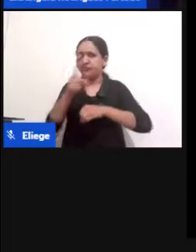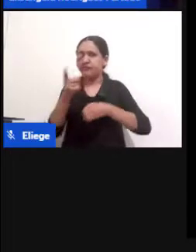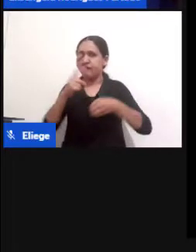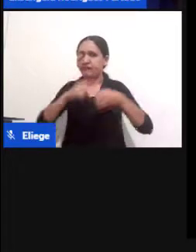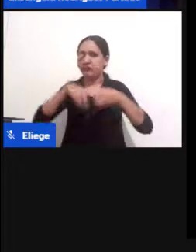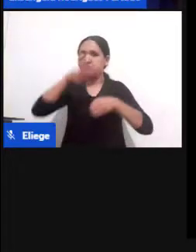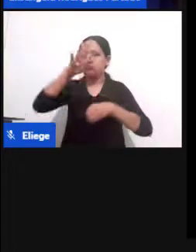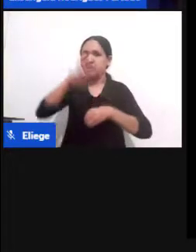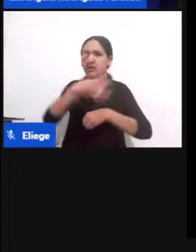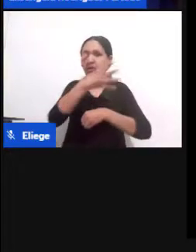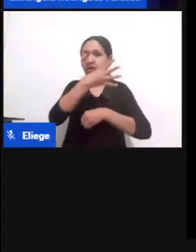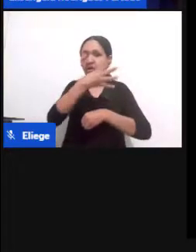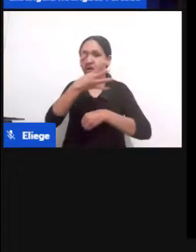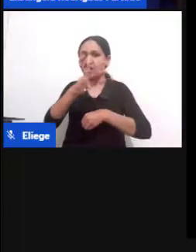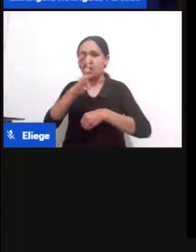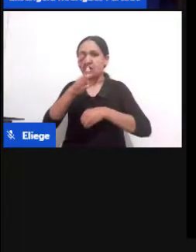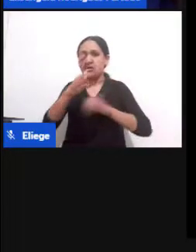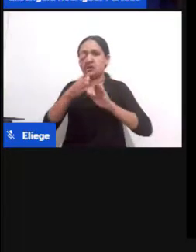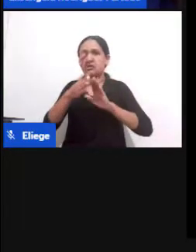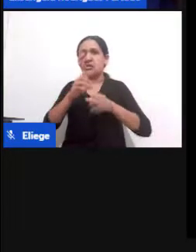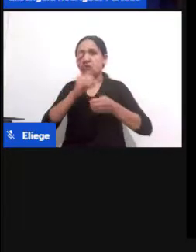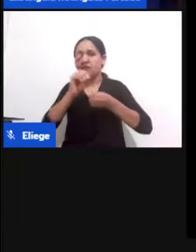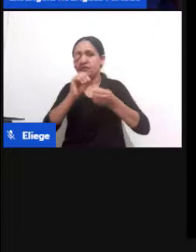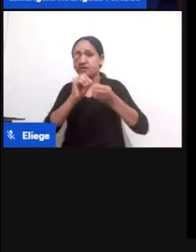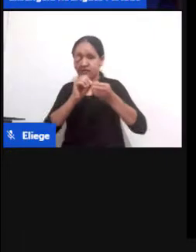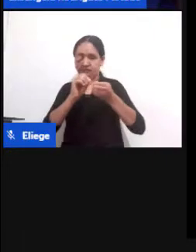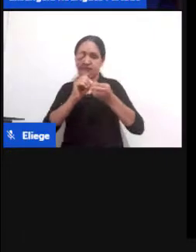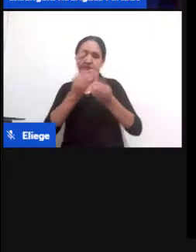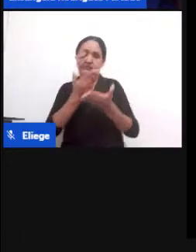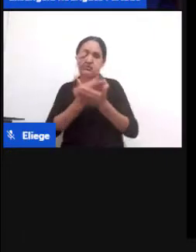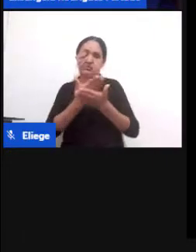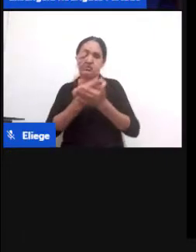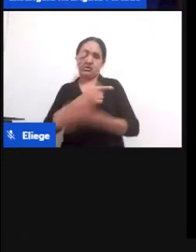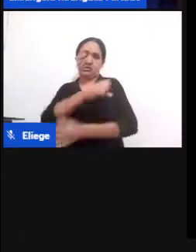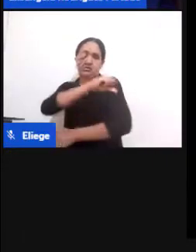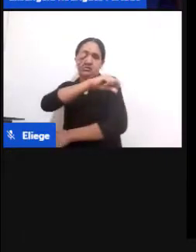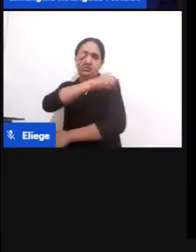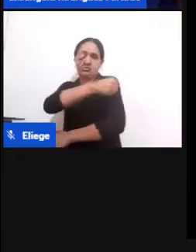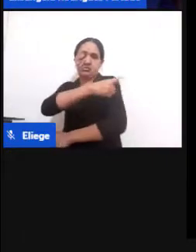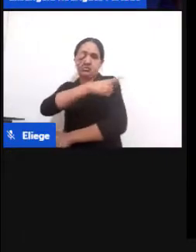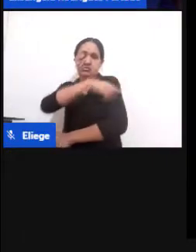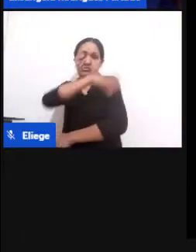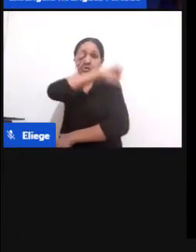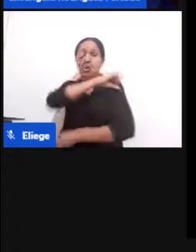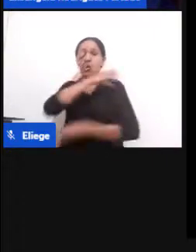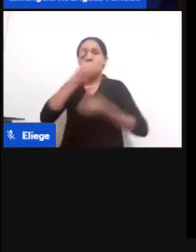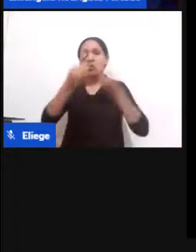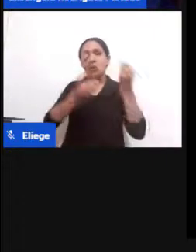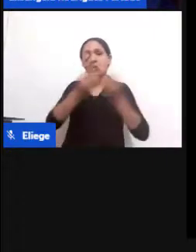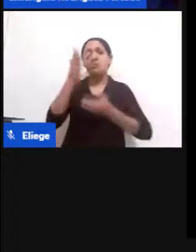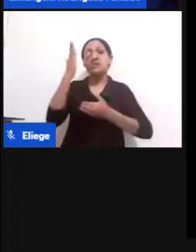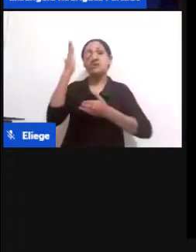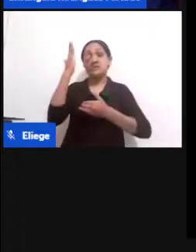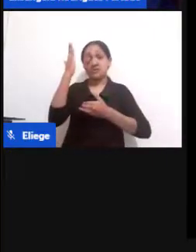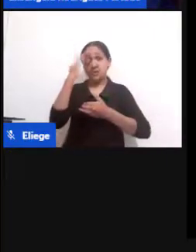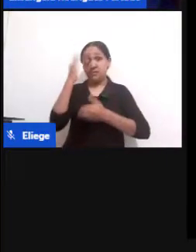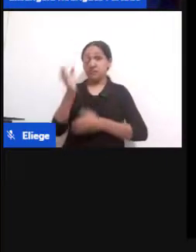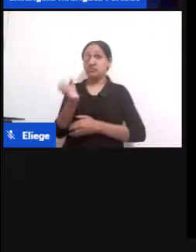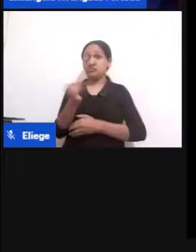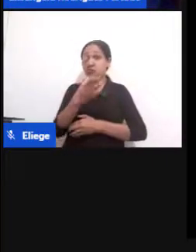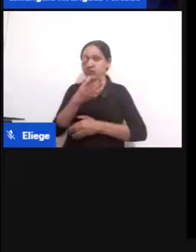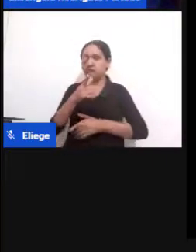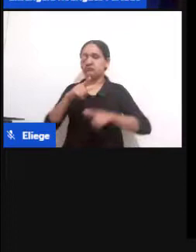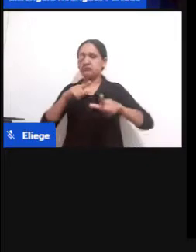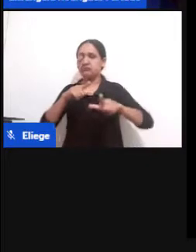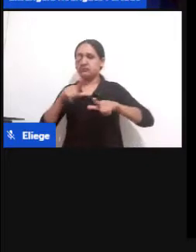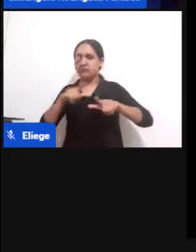suas possibilidades no ensino fundamental. Como sabemos, é uma nova forma de trabalho. Então, vamos aqui